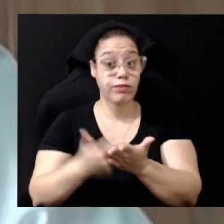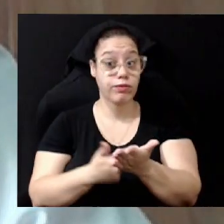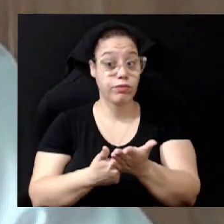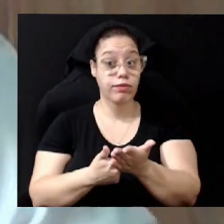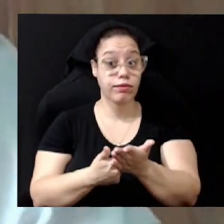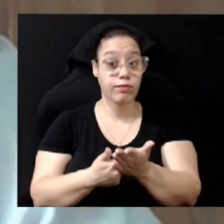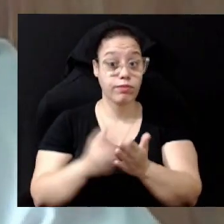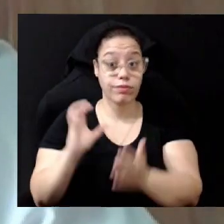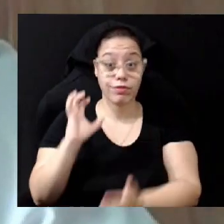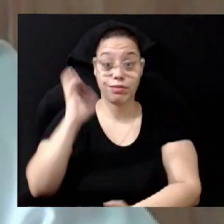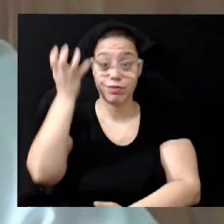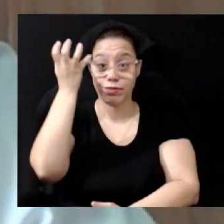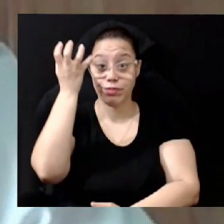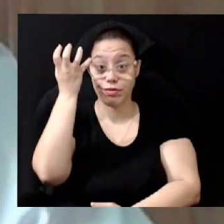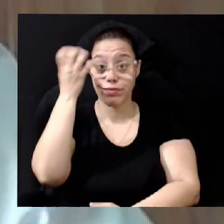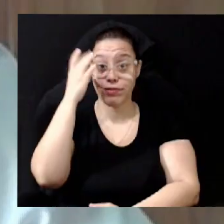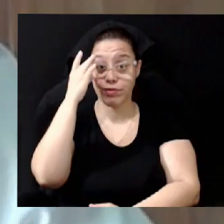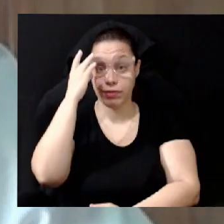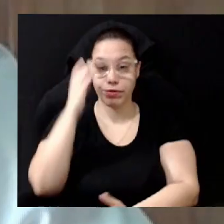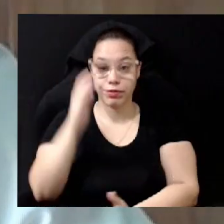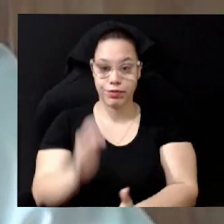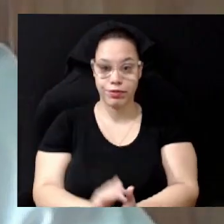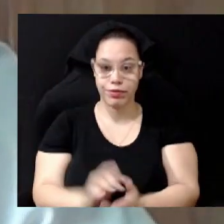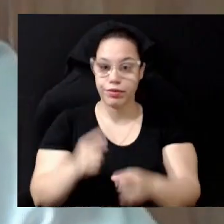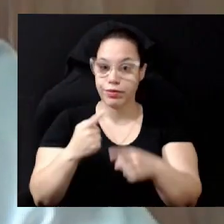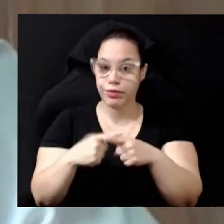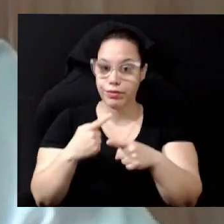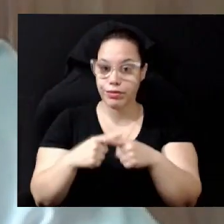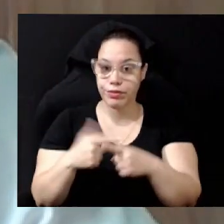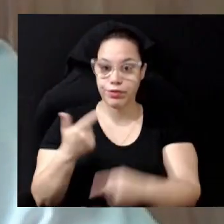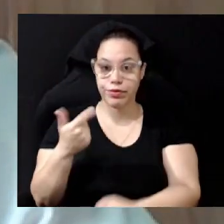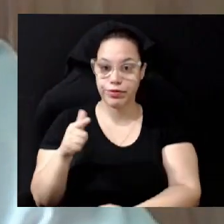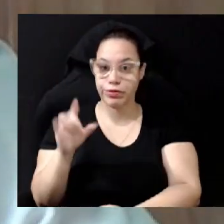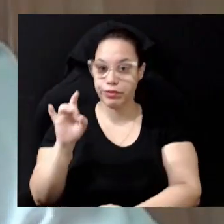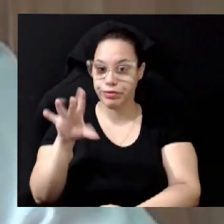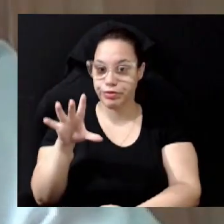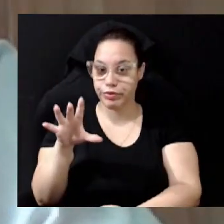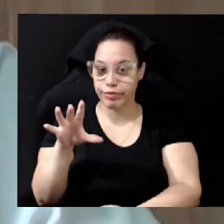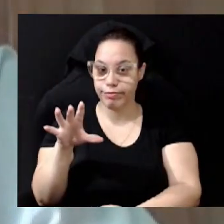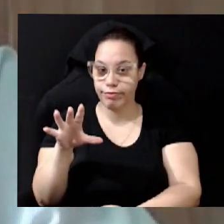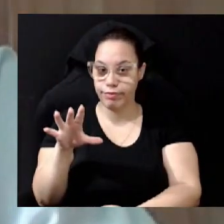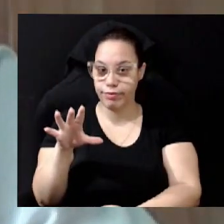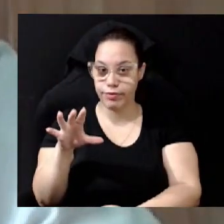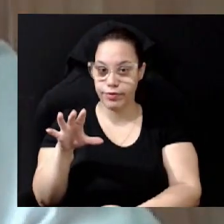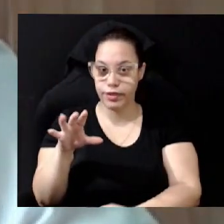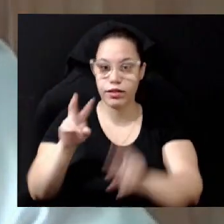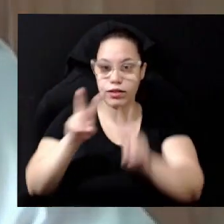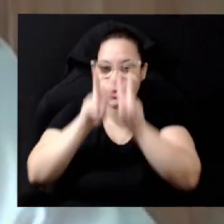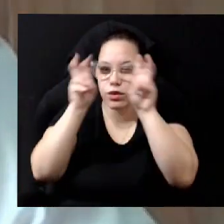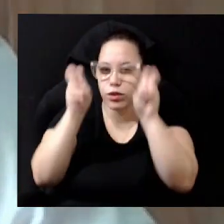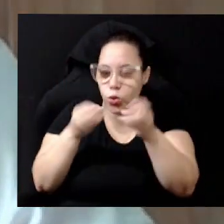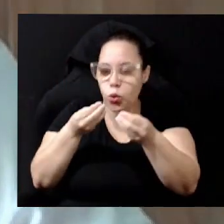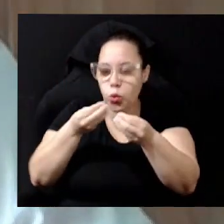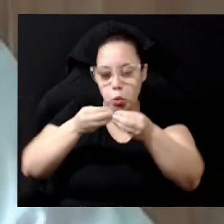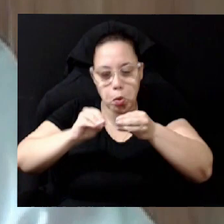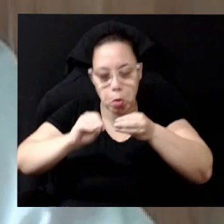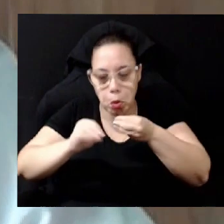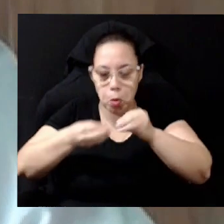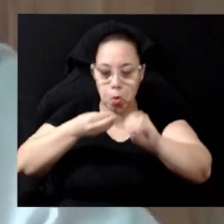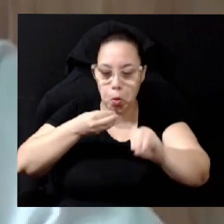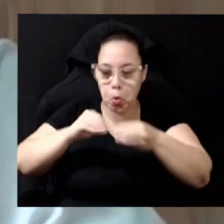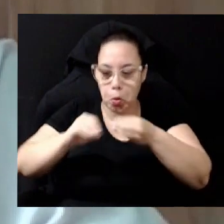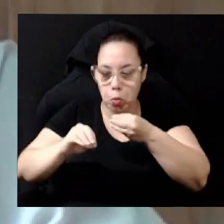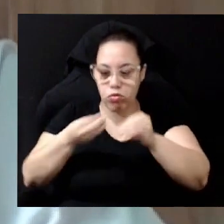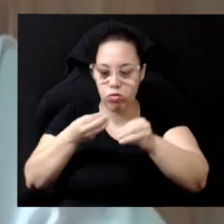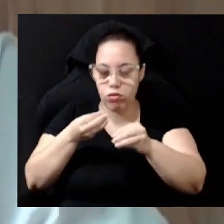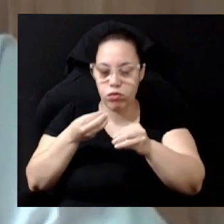se torna um acontecimento, né, porque ele não só se vale dessa temática do plástico,